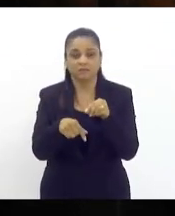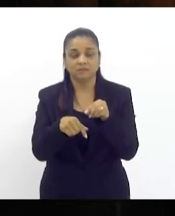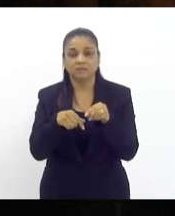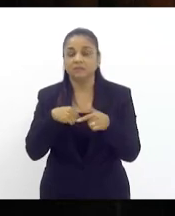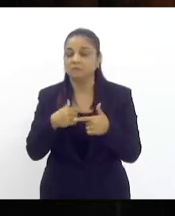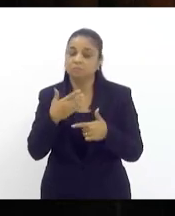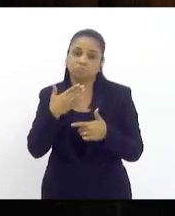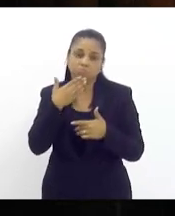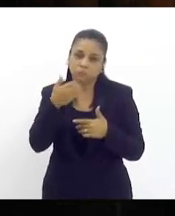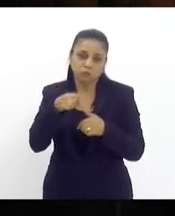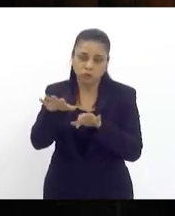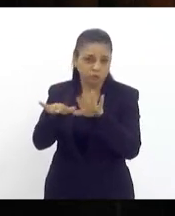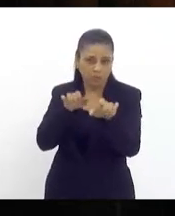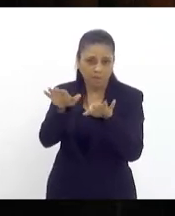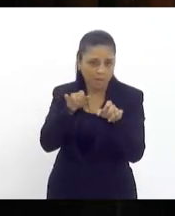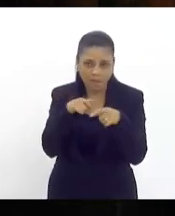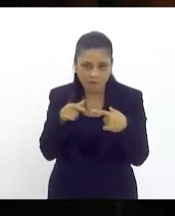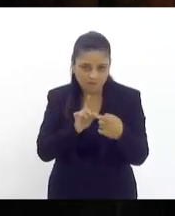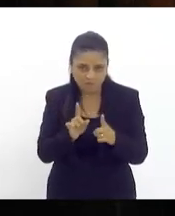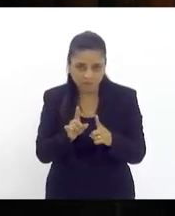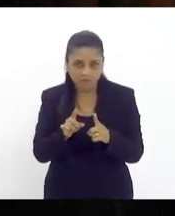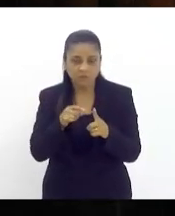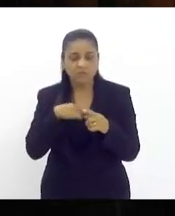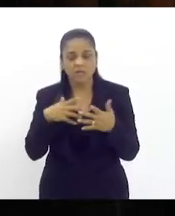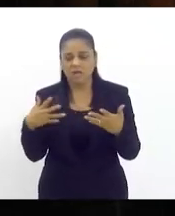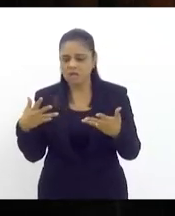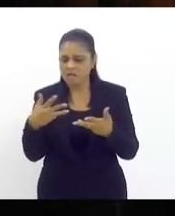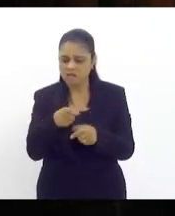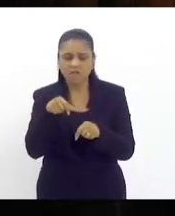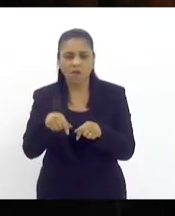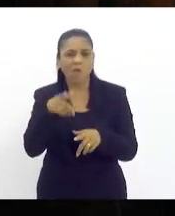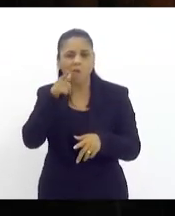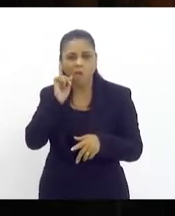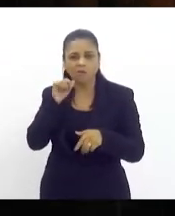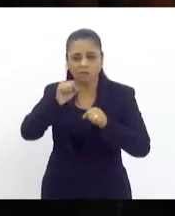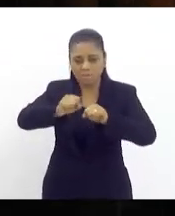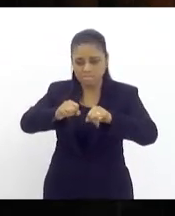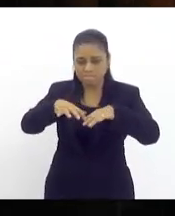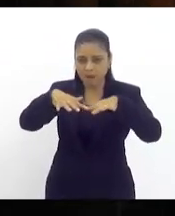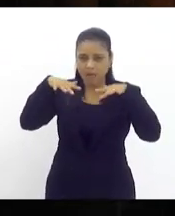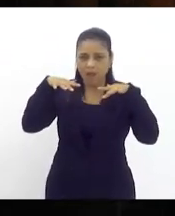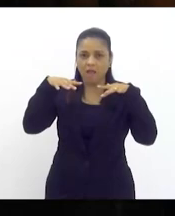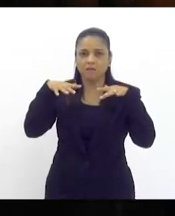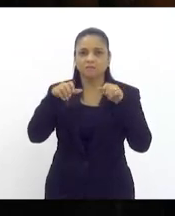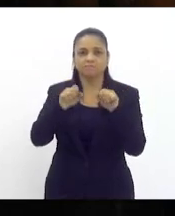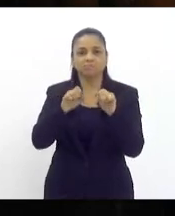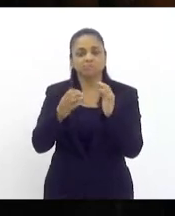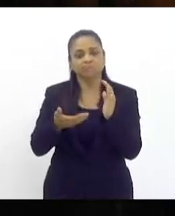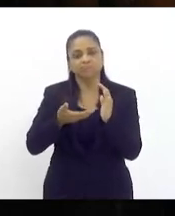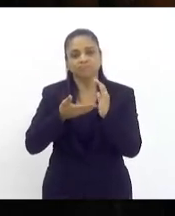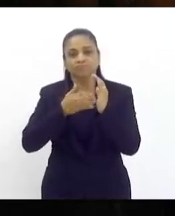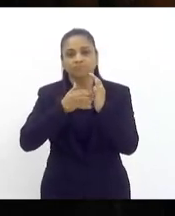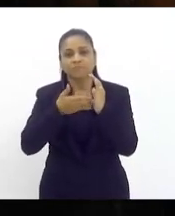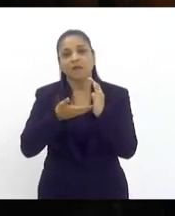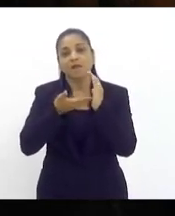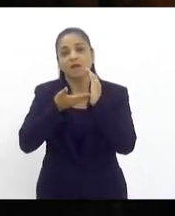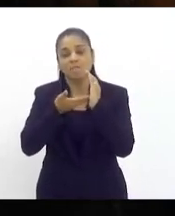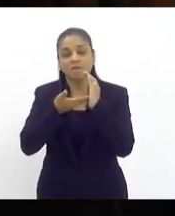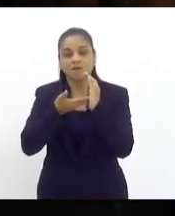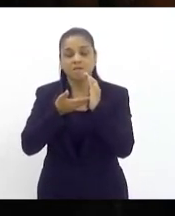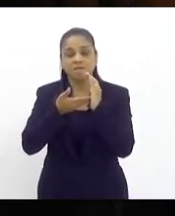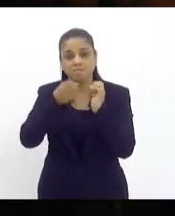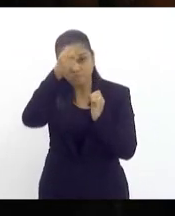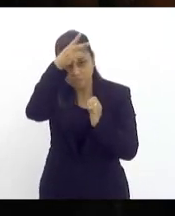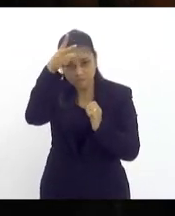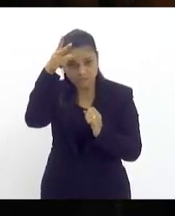impedindo a mobilização linda que se fazia presente ontem nas Galerias da Câmara Municipal do Rio de Janeiro Ou seja eu estou